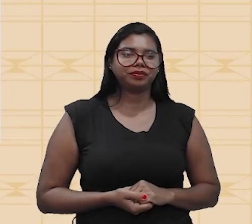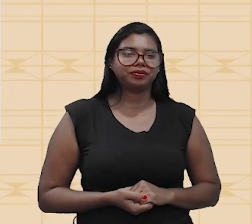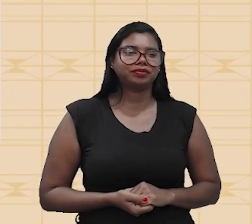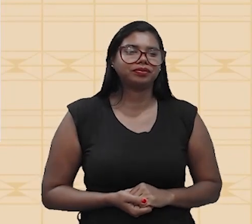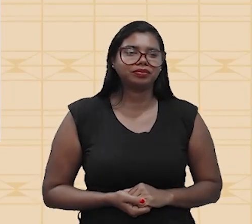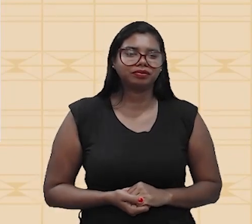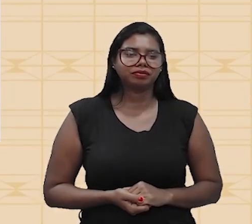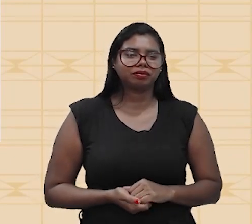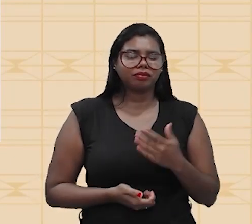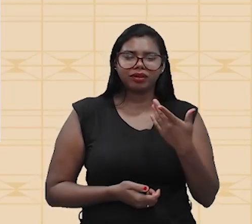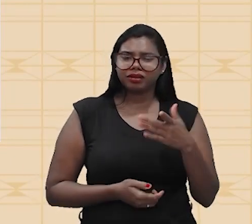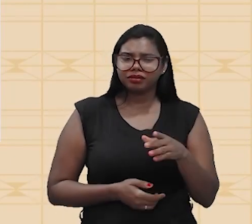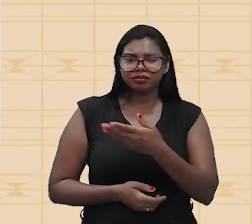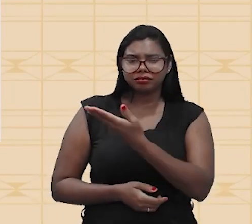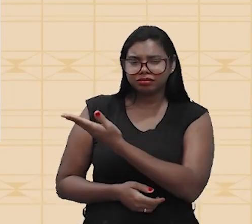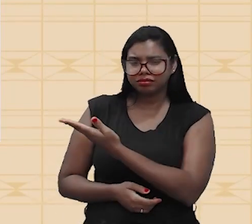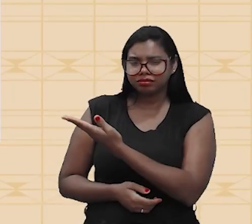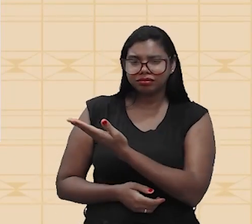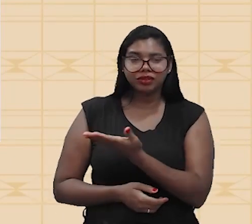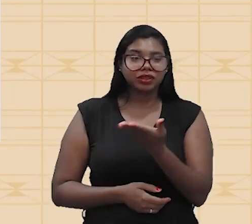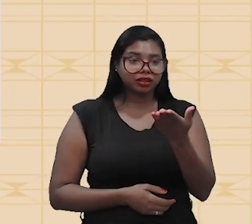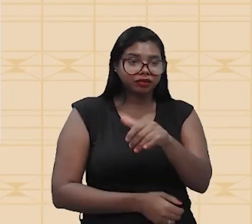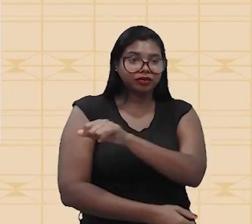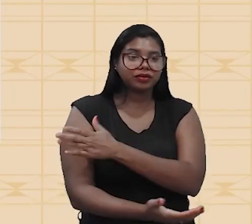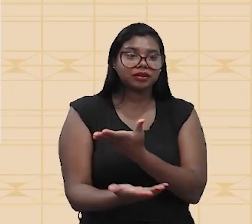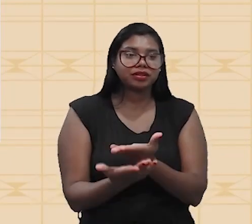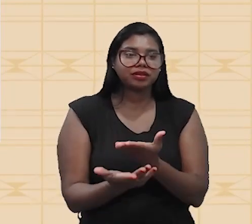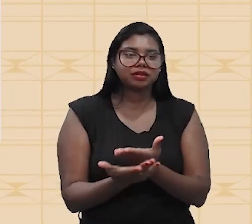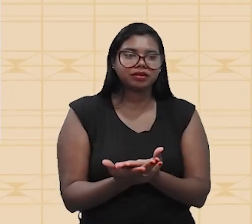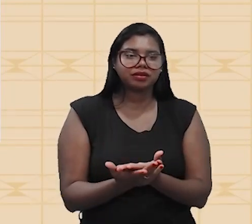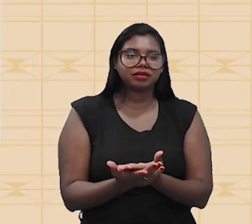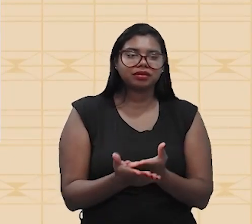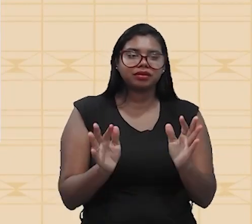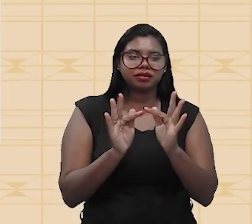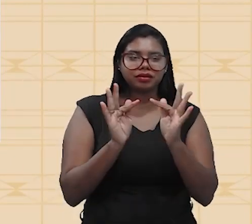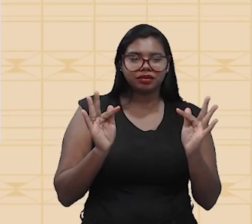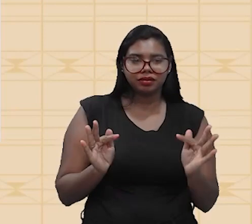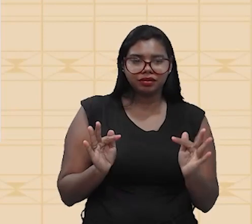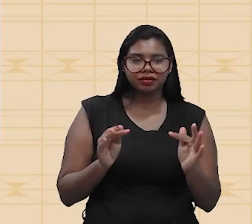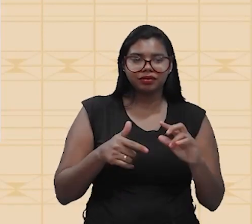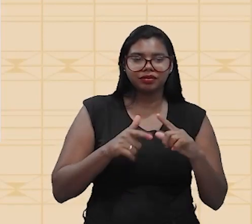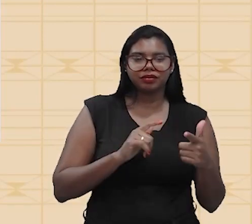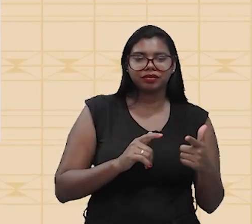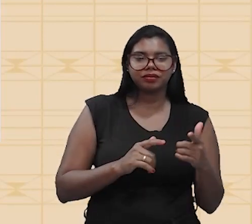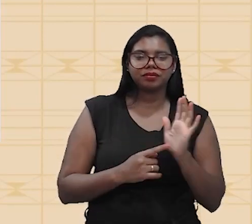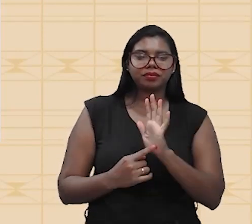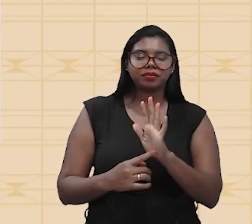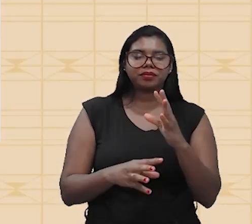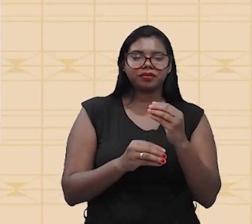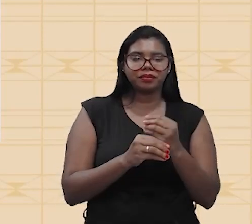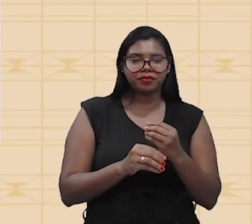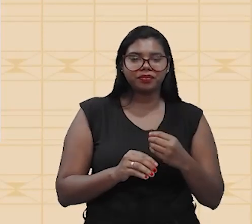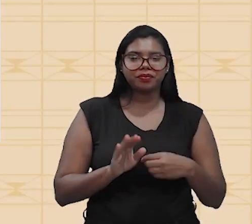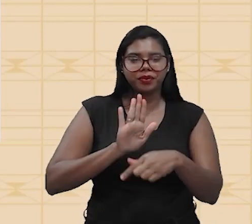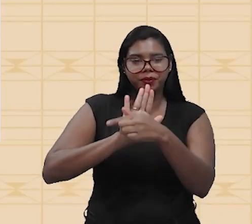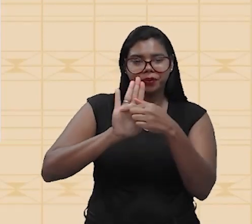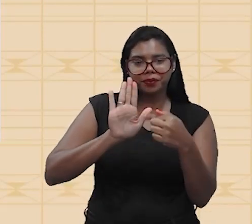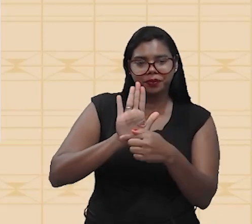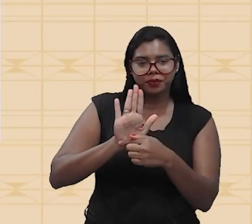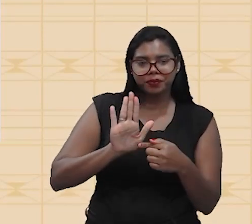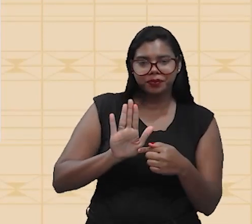a questão. Eu quero só que você veja comigo a função quadrática. Eu vou pegar aqui, inclusive, o marca-texto. Olha que